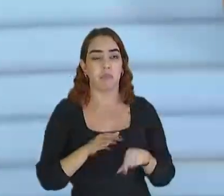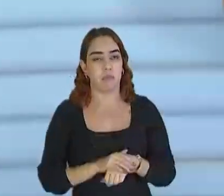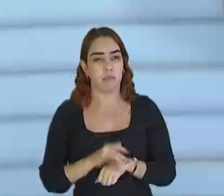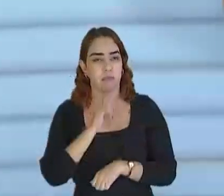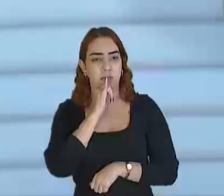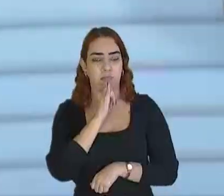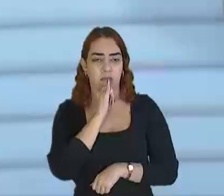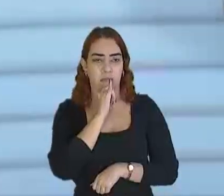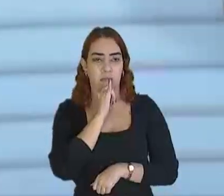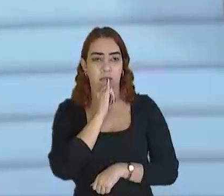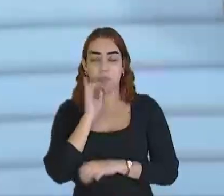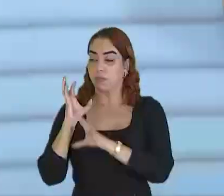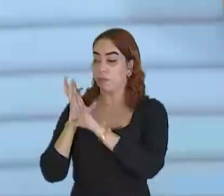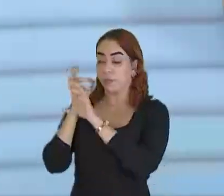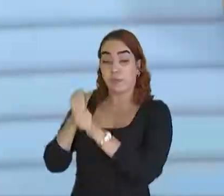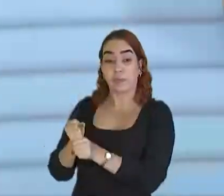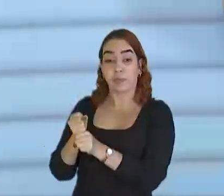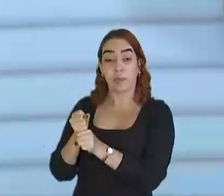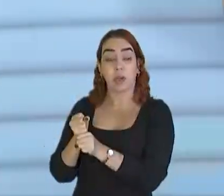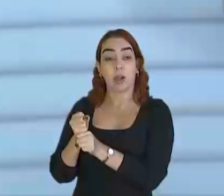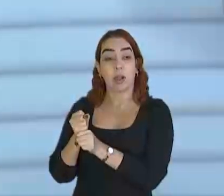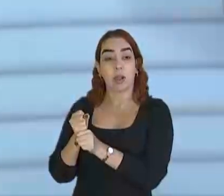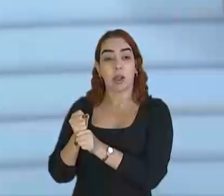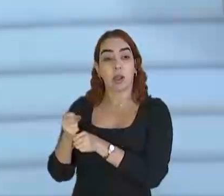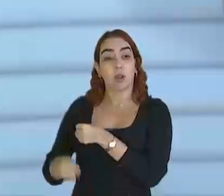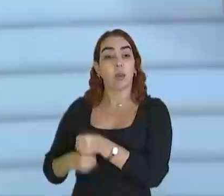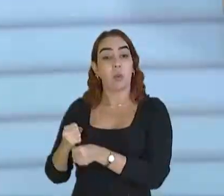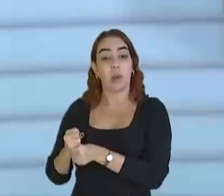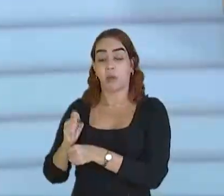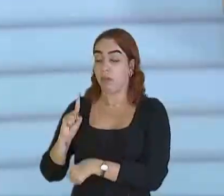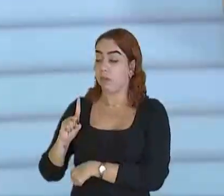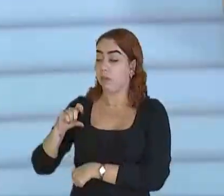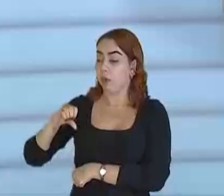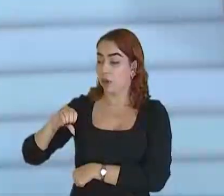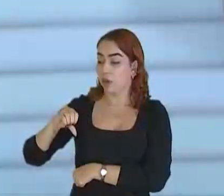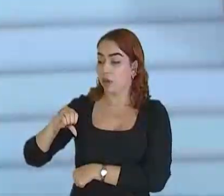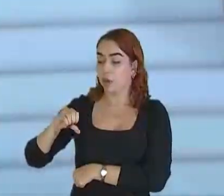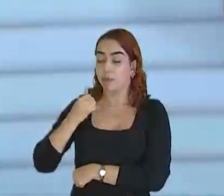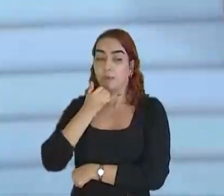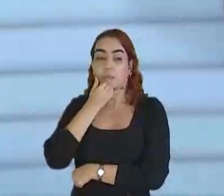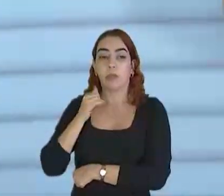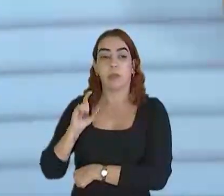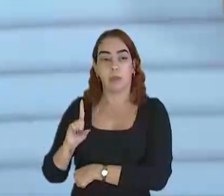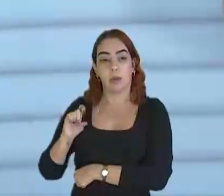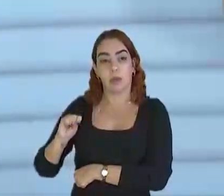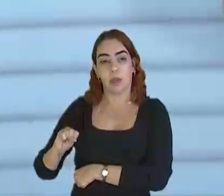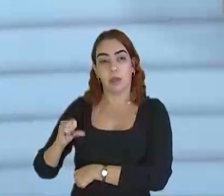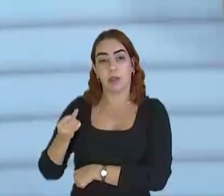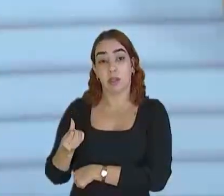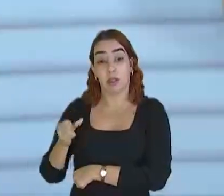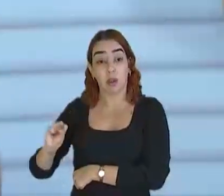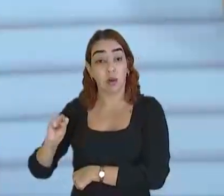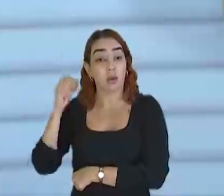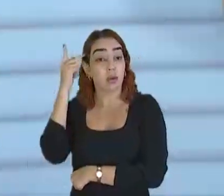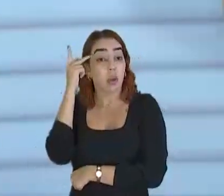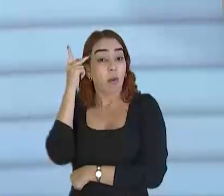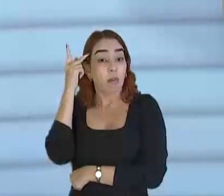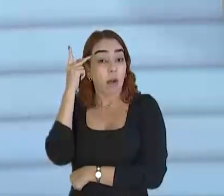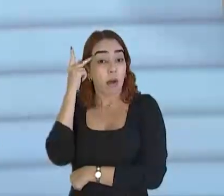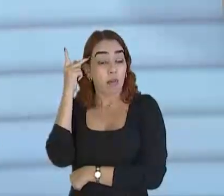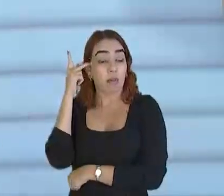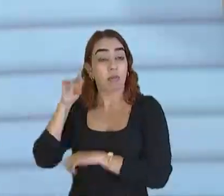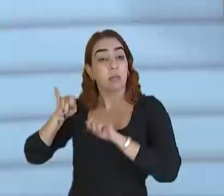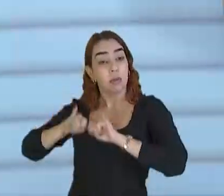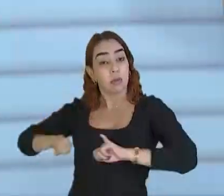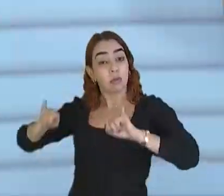exemplo, eu li artigos dele agora, de 1868, né, que ele publicou nos jornais de São Paulo, defendendo,